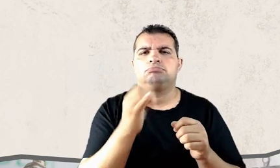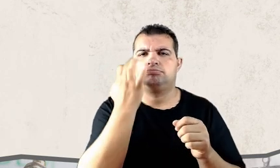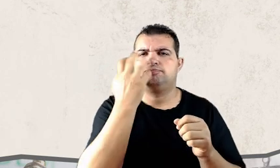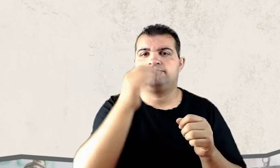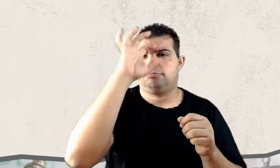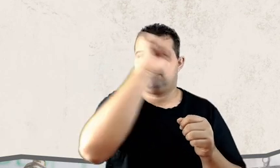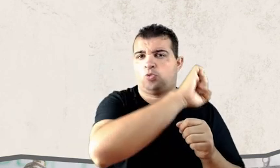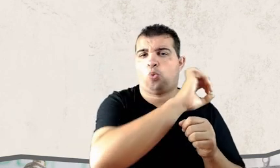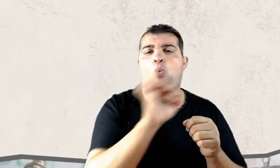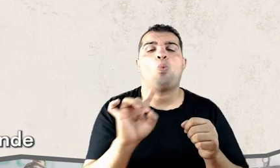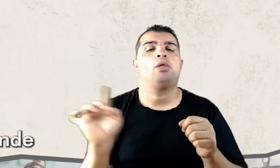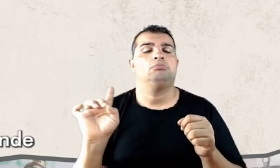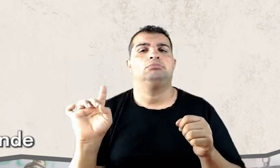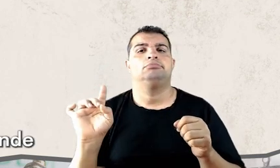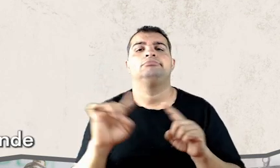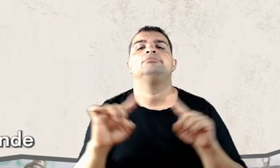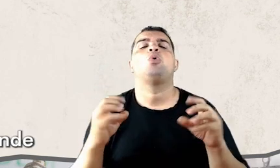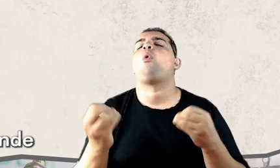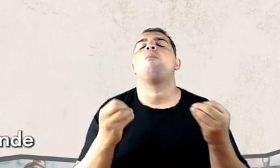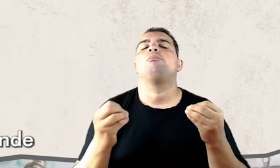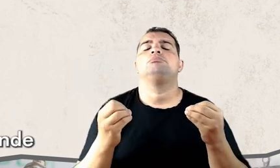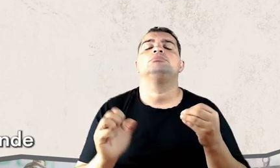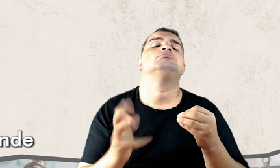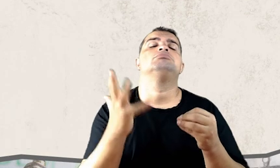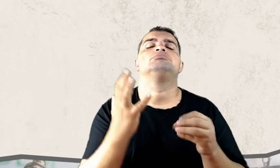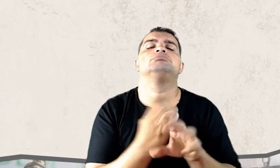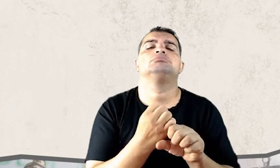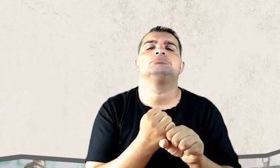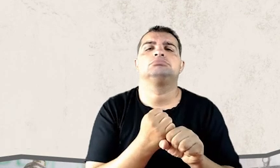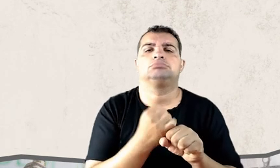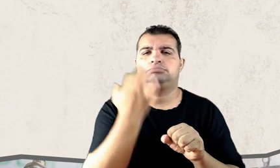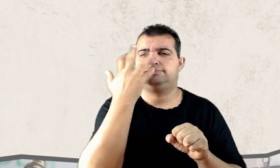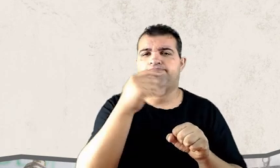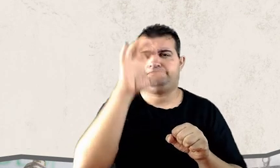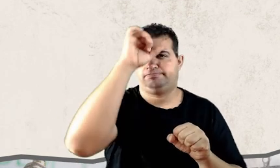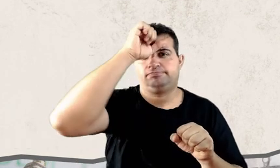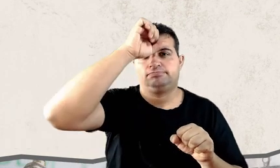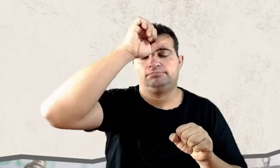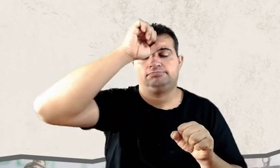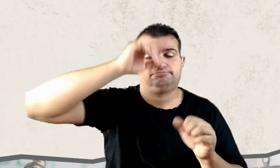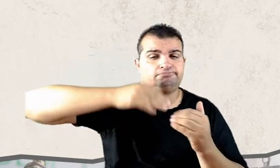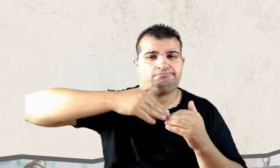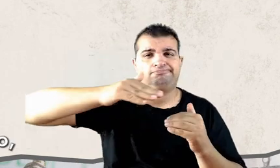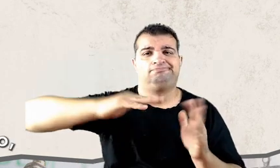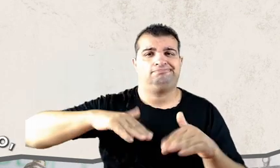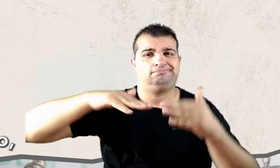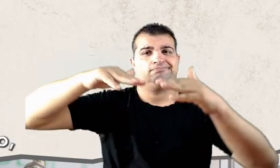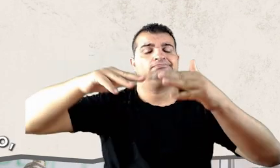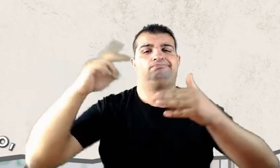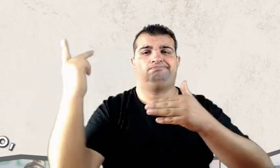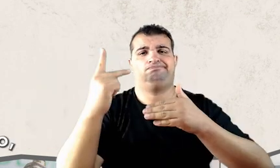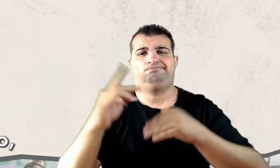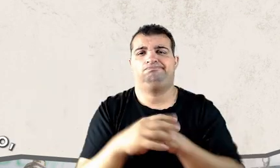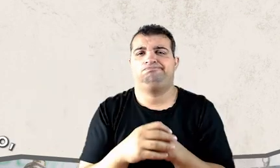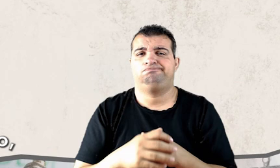se a criança aprende ou não, mas é o quanto a criança aprende que vai determinar o avanço